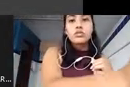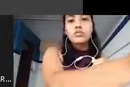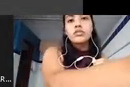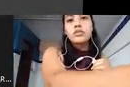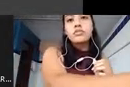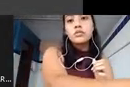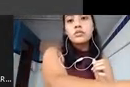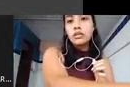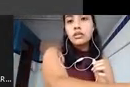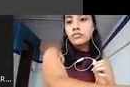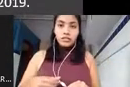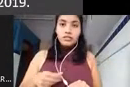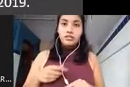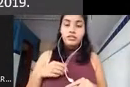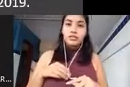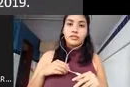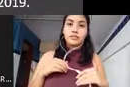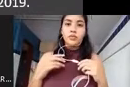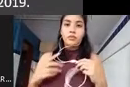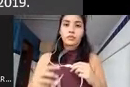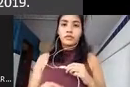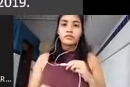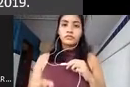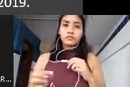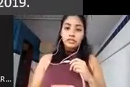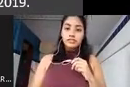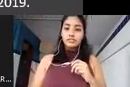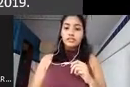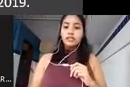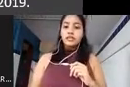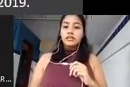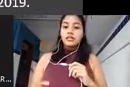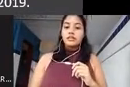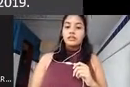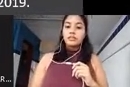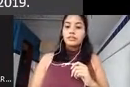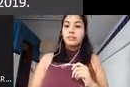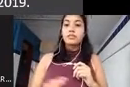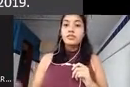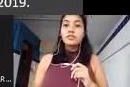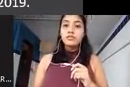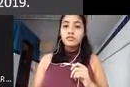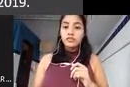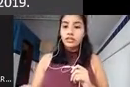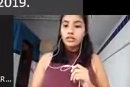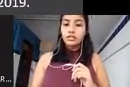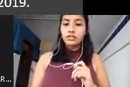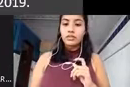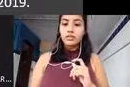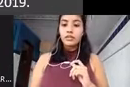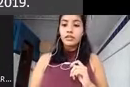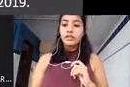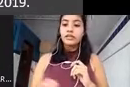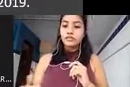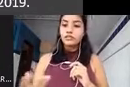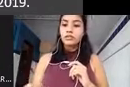nos estudos que são feitos a respeito dele. Bom, para concluir, é possível afirmar que a